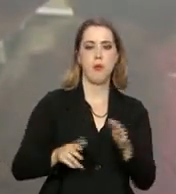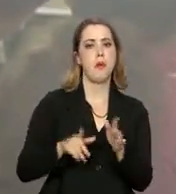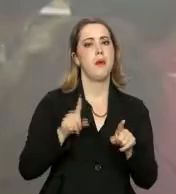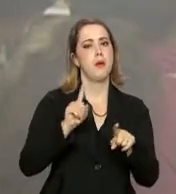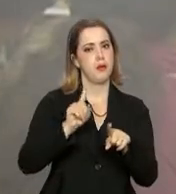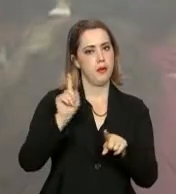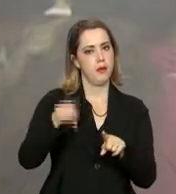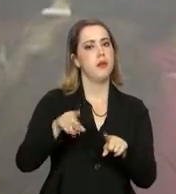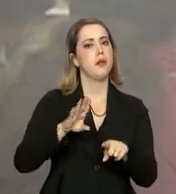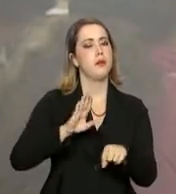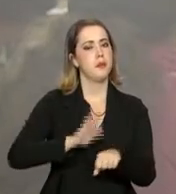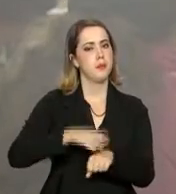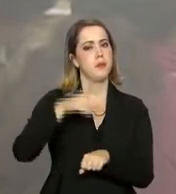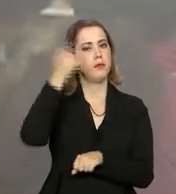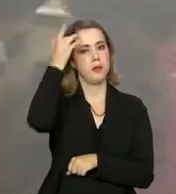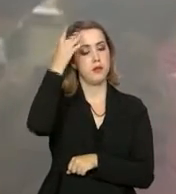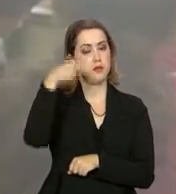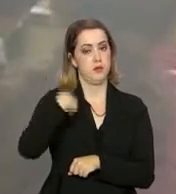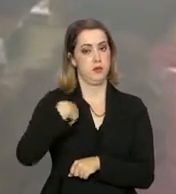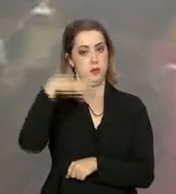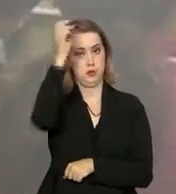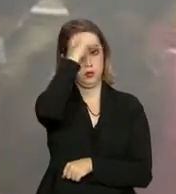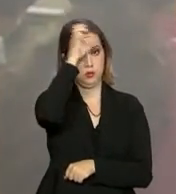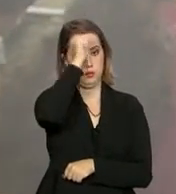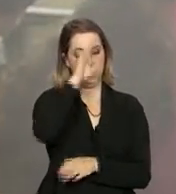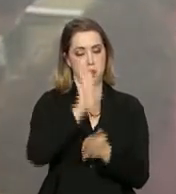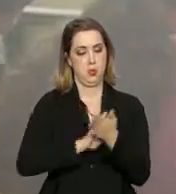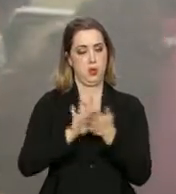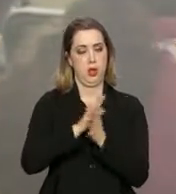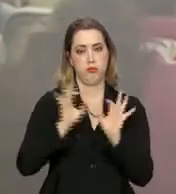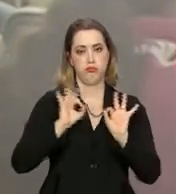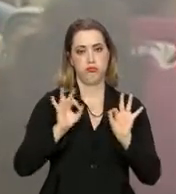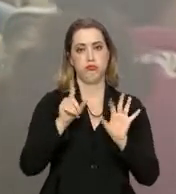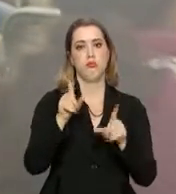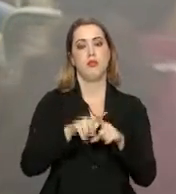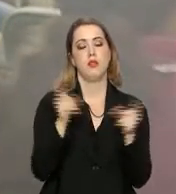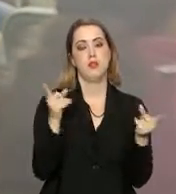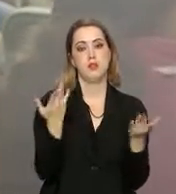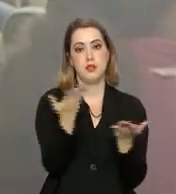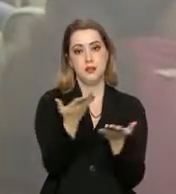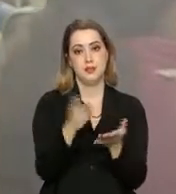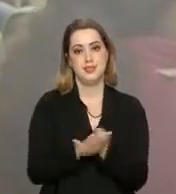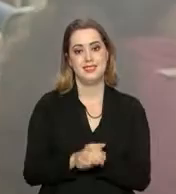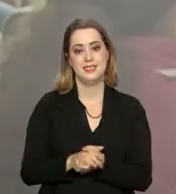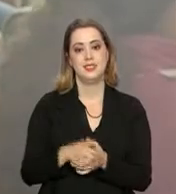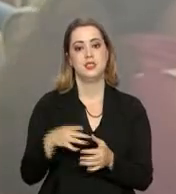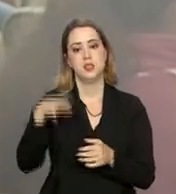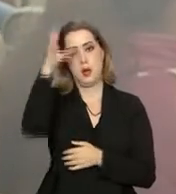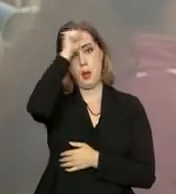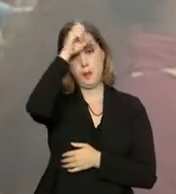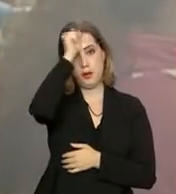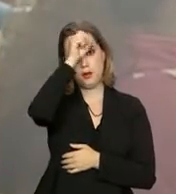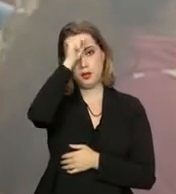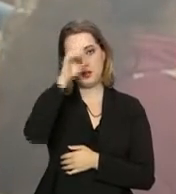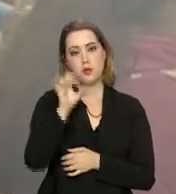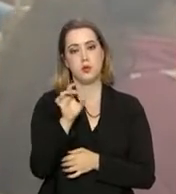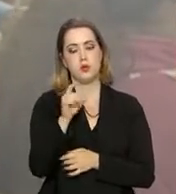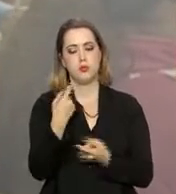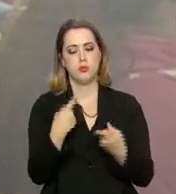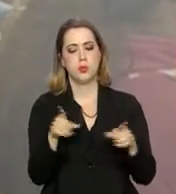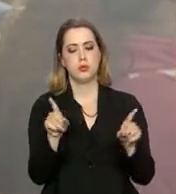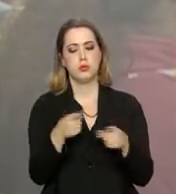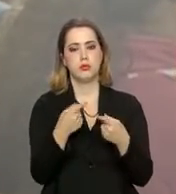e eu até então estou aprendendo no topo o momento nenhum eu faço mas o pessoal não acredito eu faço o ippon ea melodia